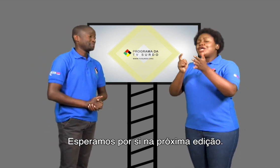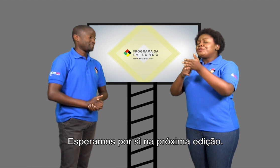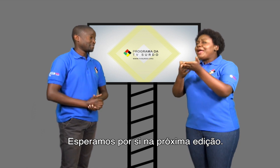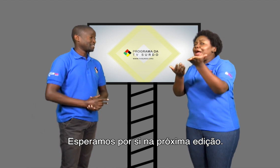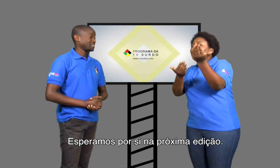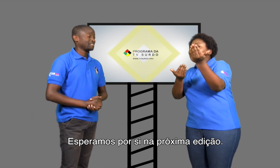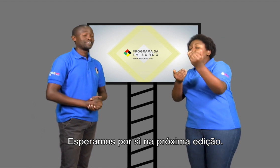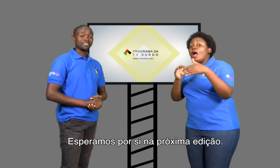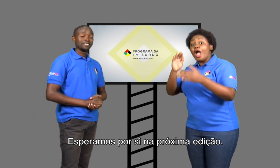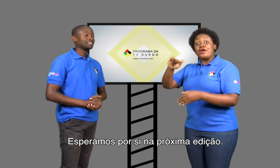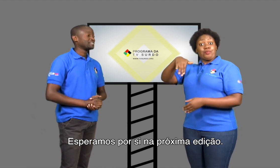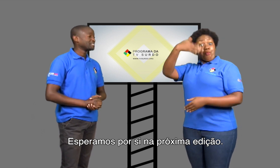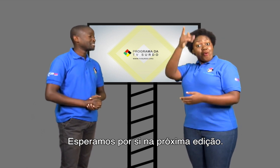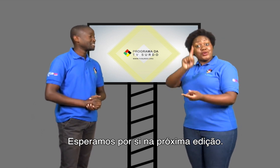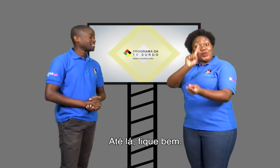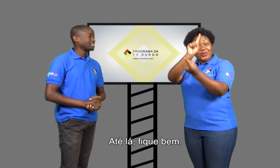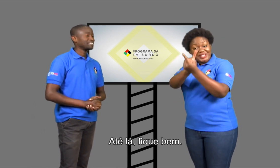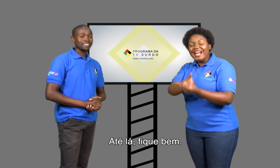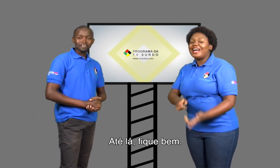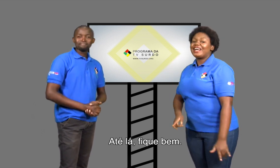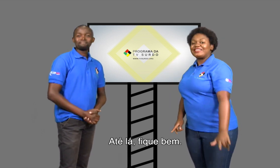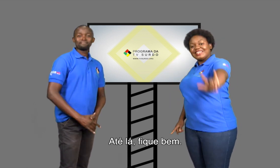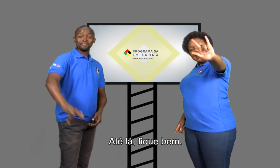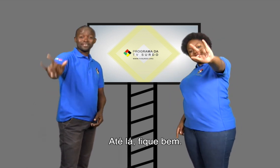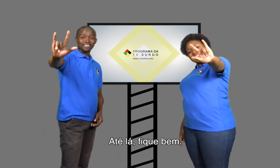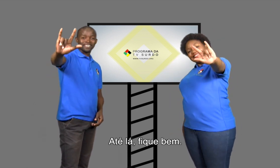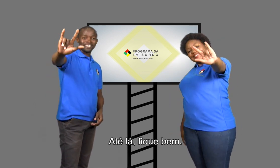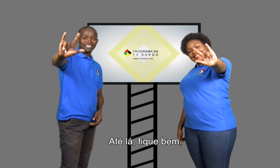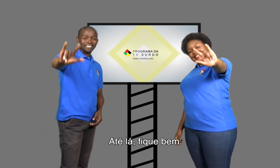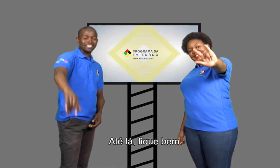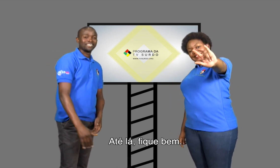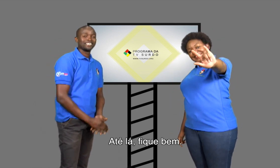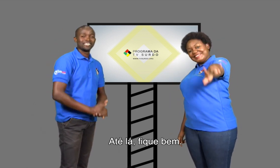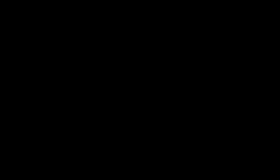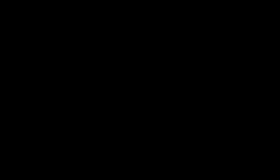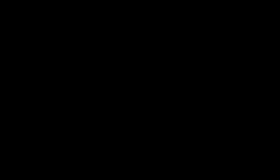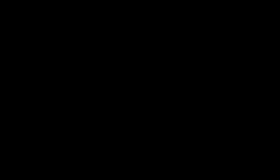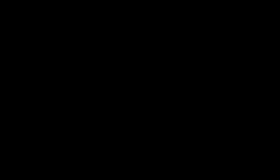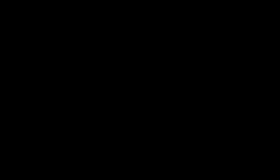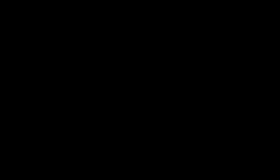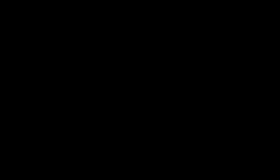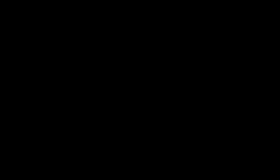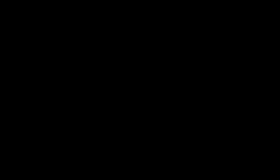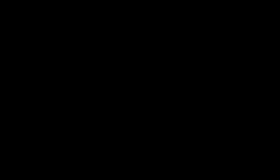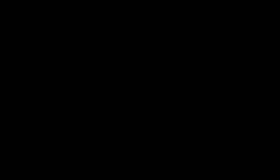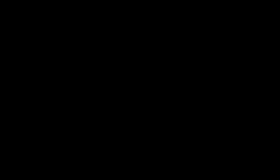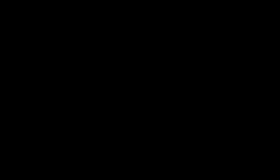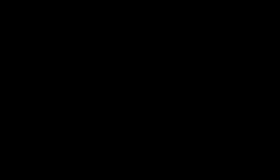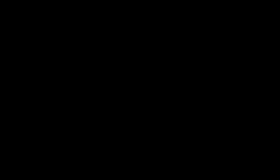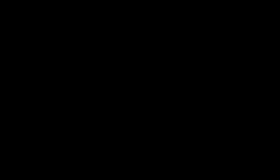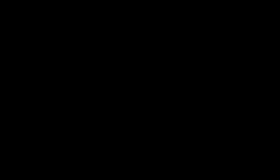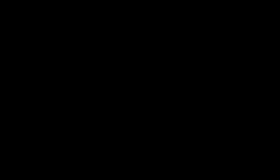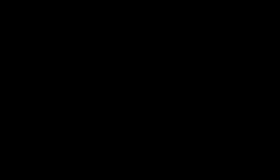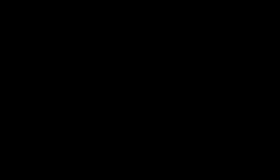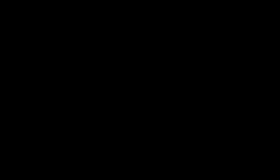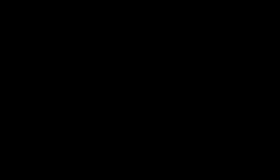Esperamos por si na próxima edição. Até lá, fique bem. Tchau, Tchau, Tchau,